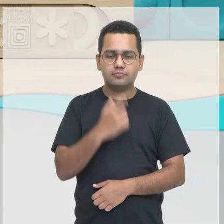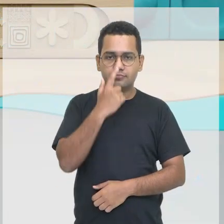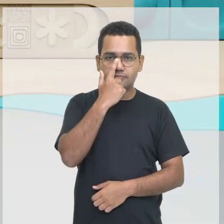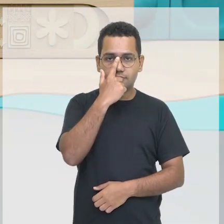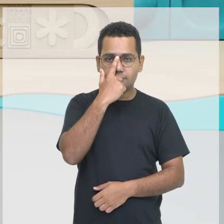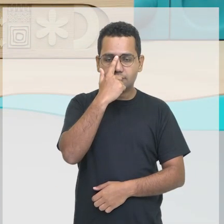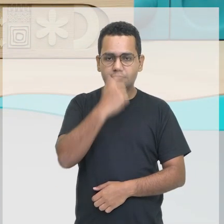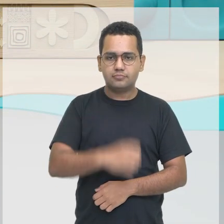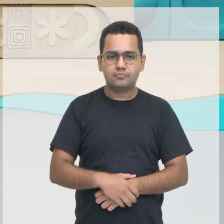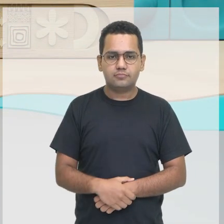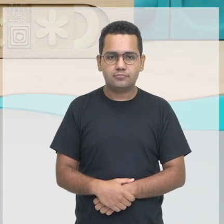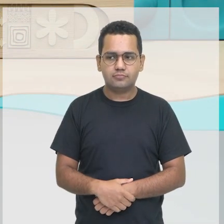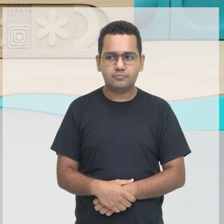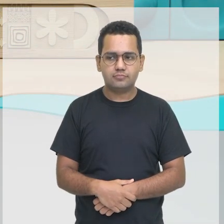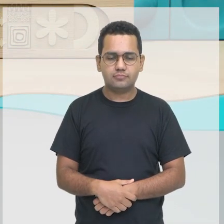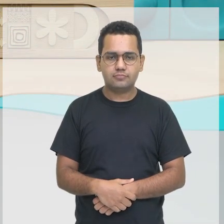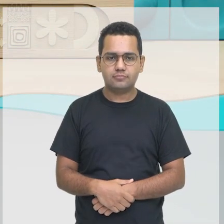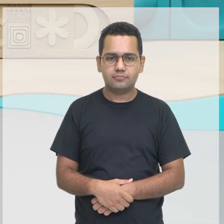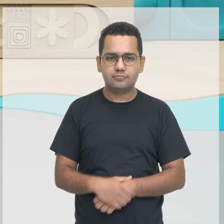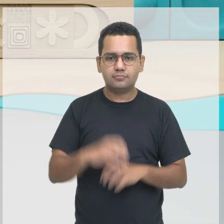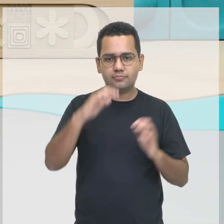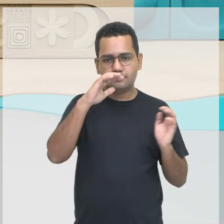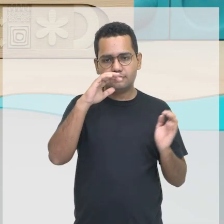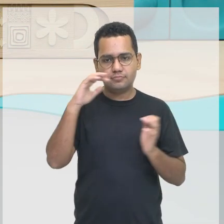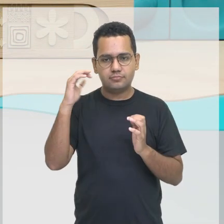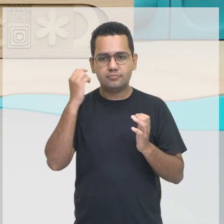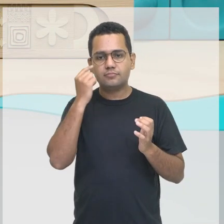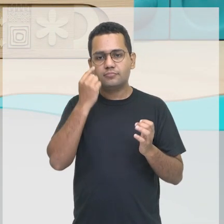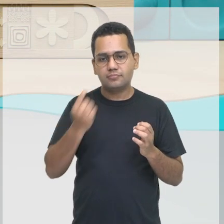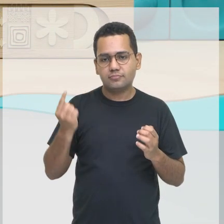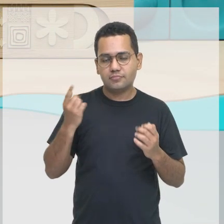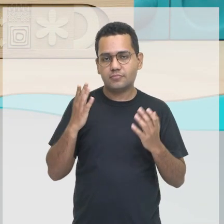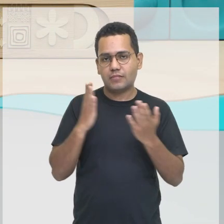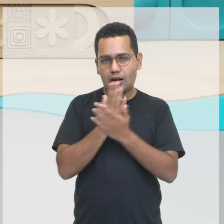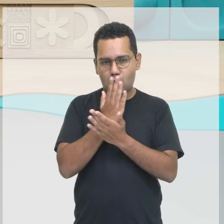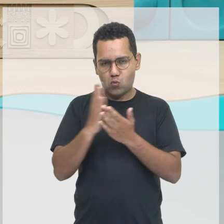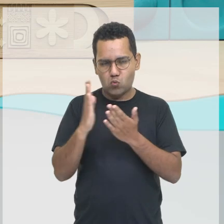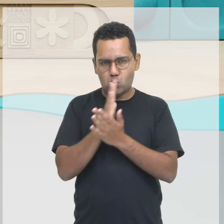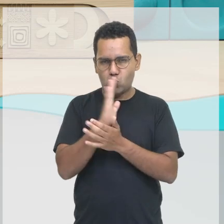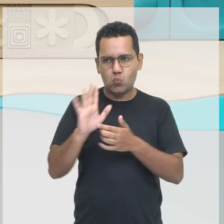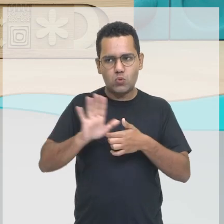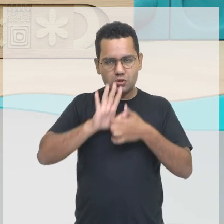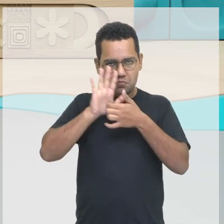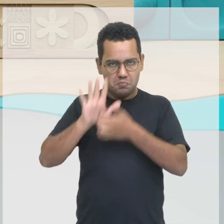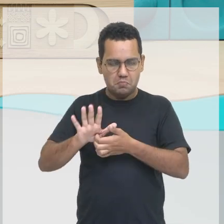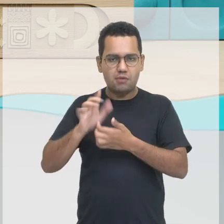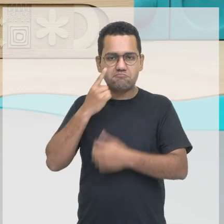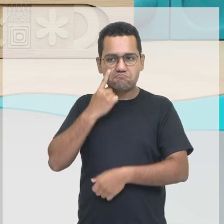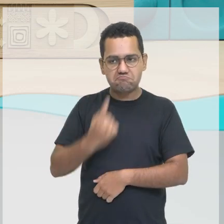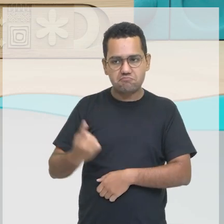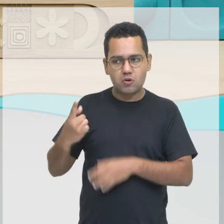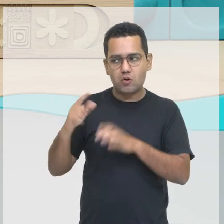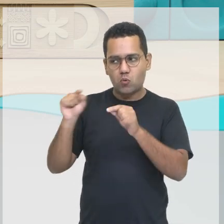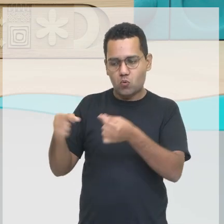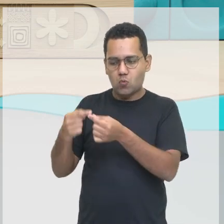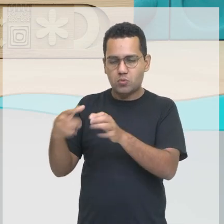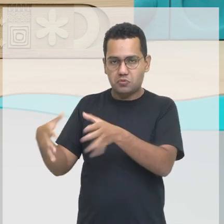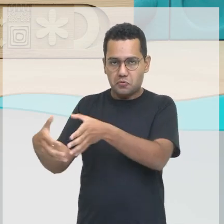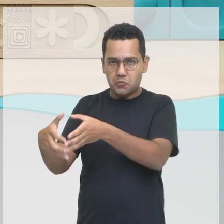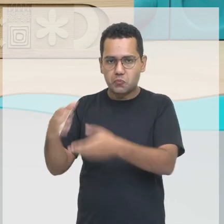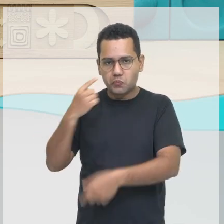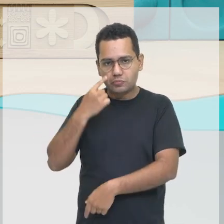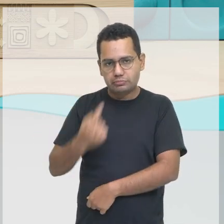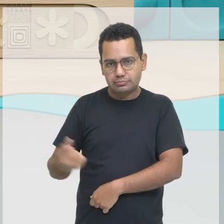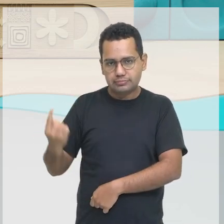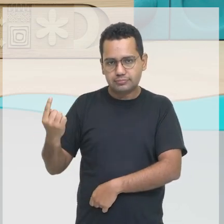para vocês, certo, algumas obras de arte minimalista. Como vocês podem ver aqui, o